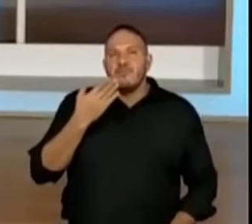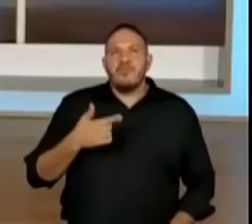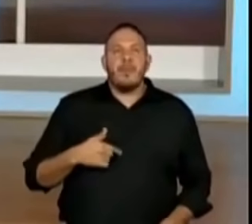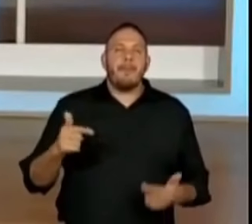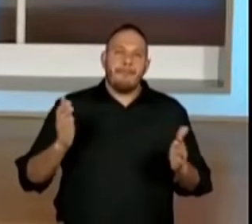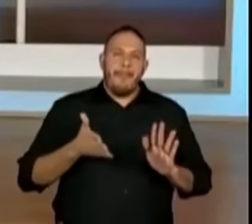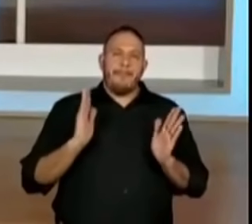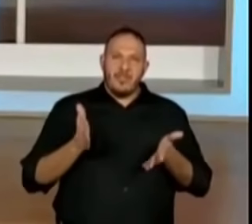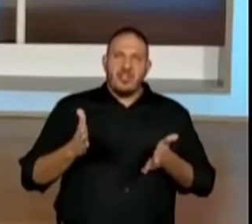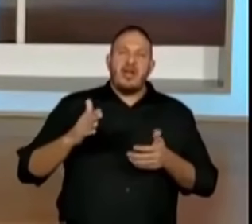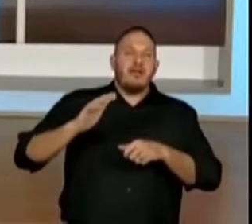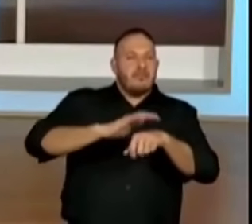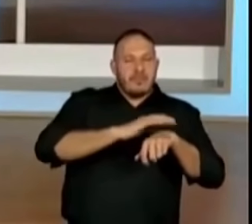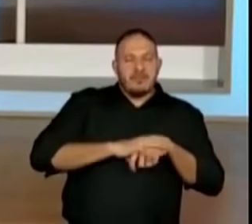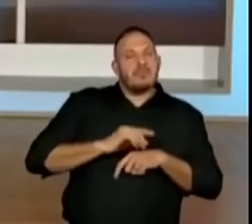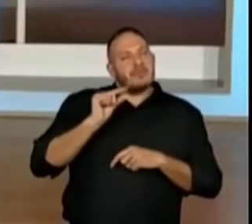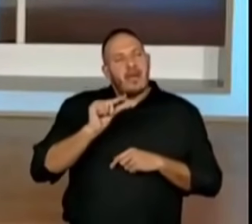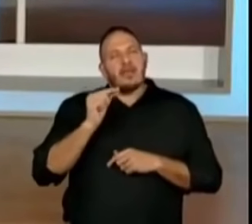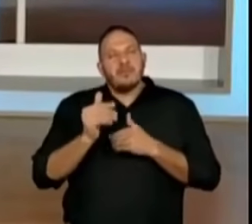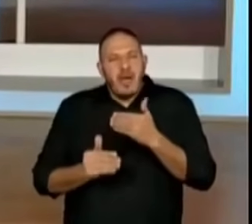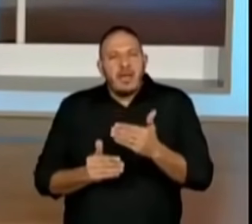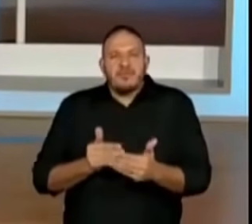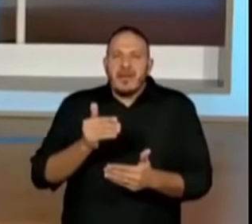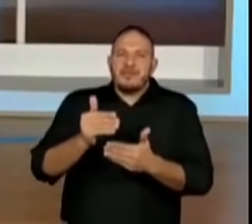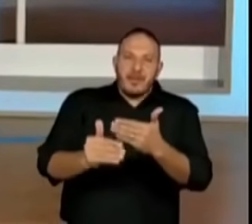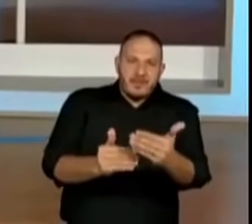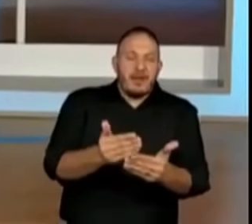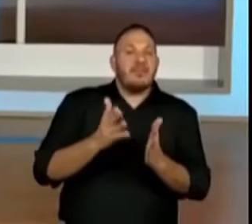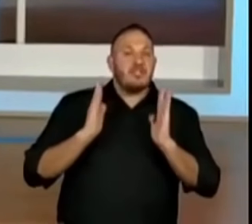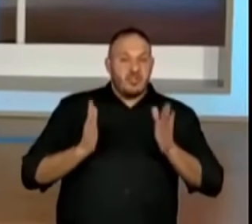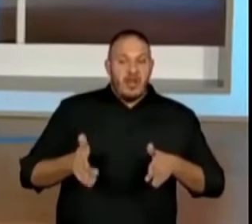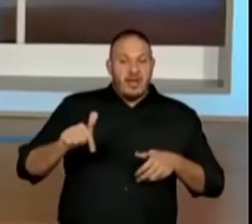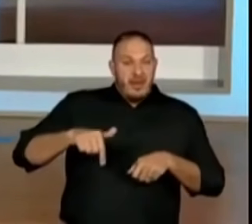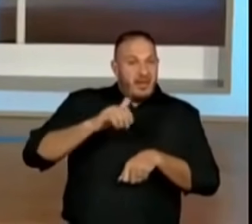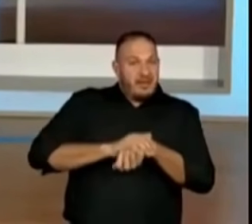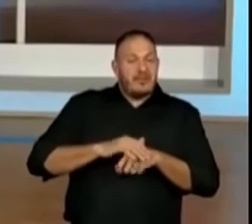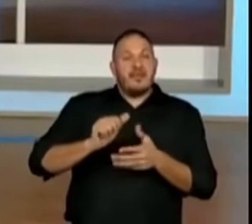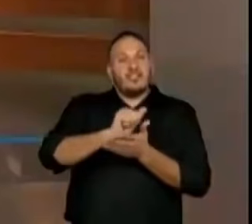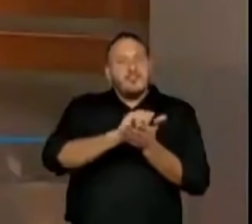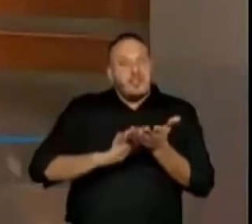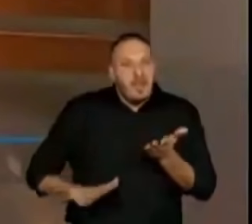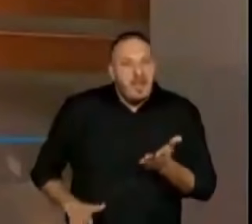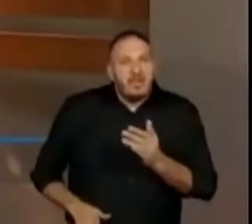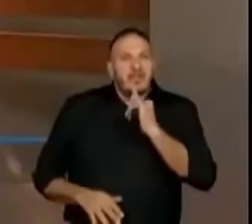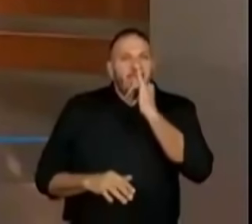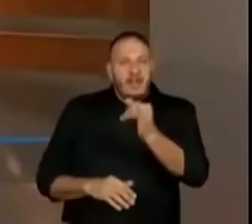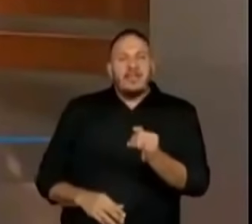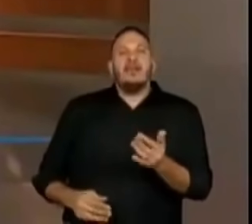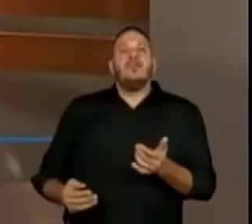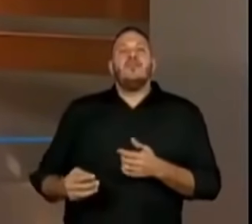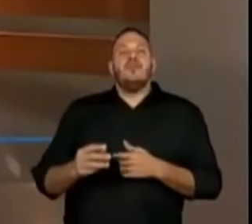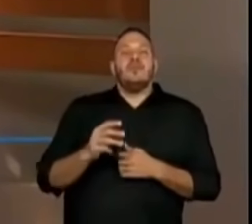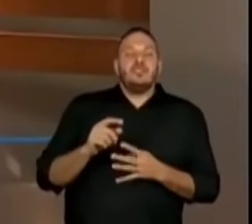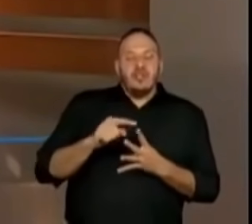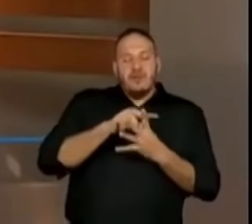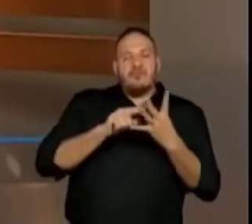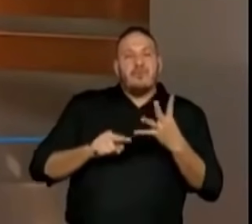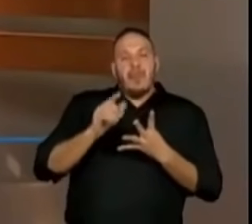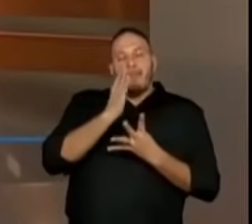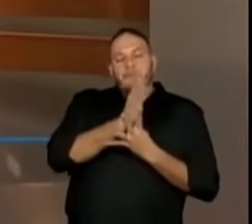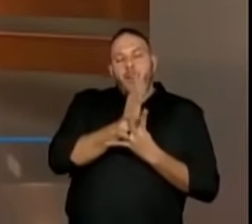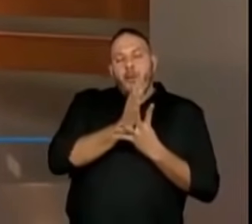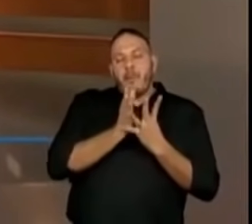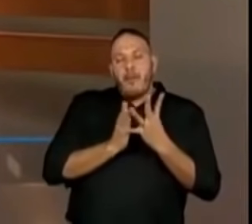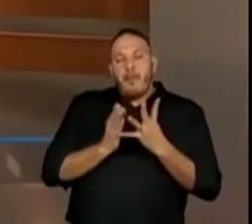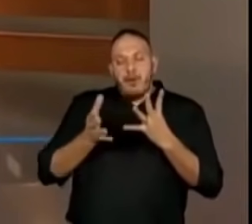eu fiz muito passo a passo nessa atividade, falando de 3 quartos, né? De 3